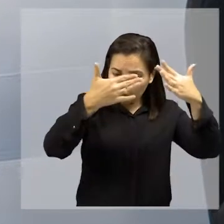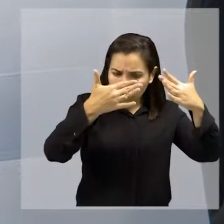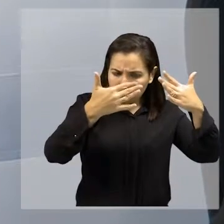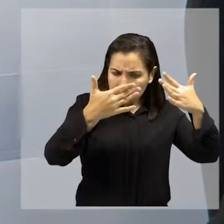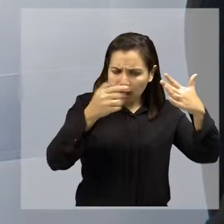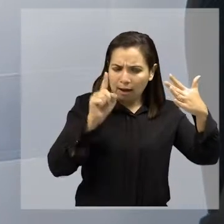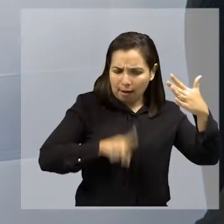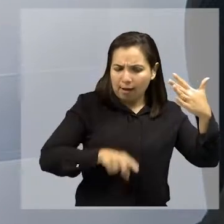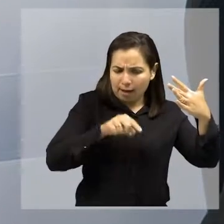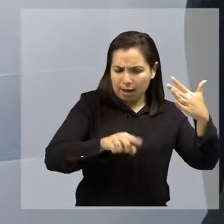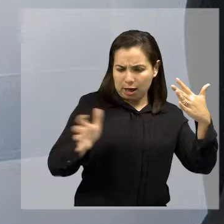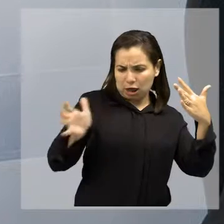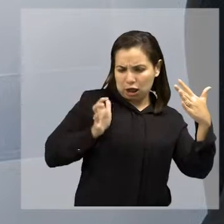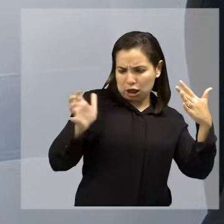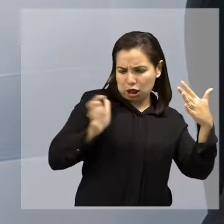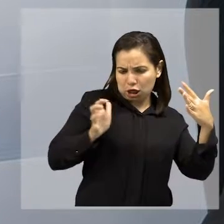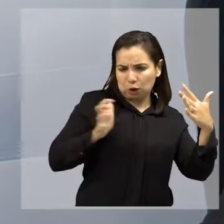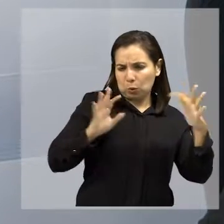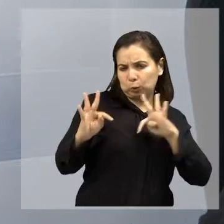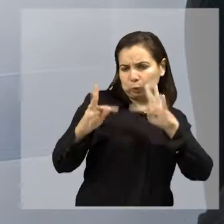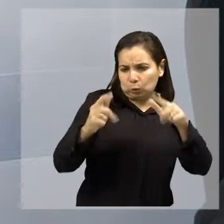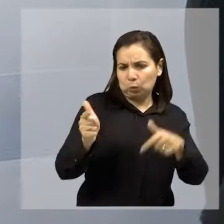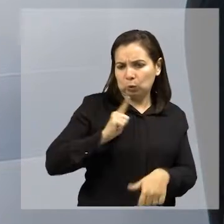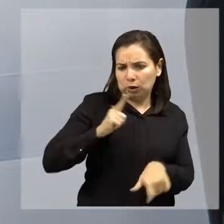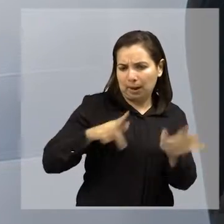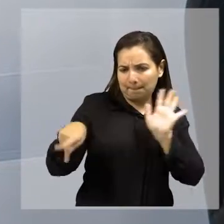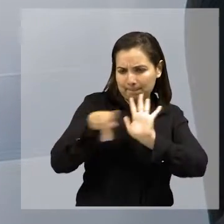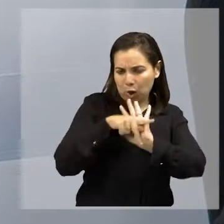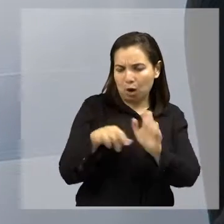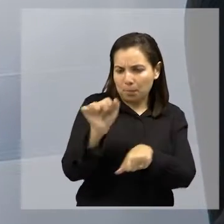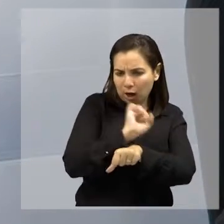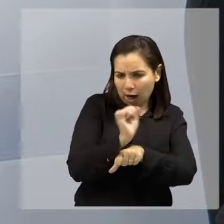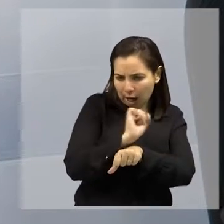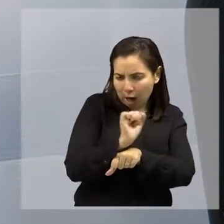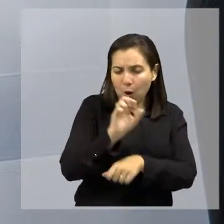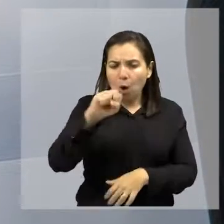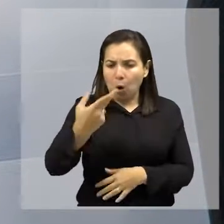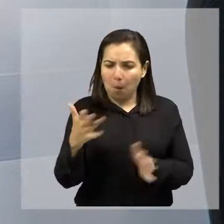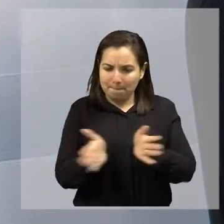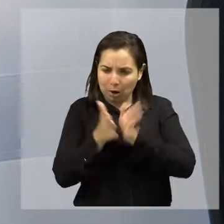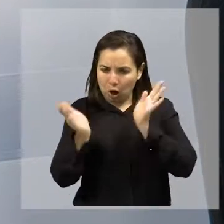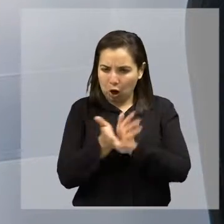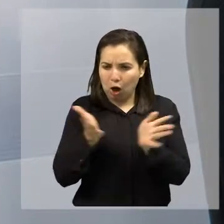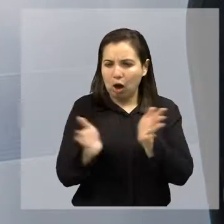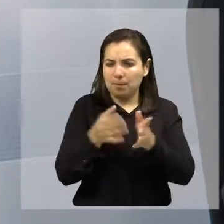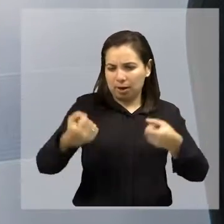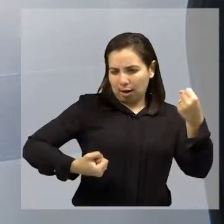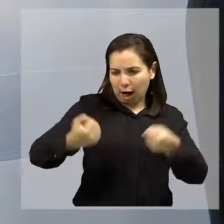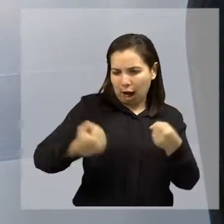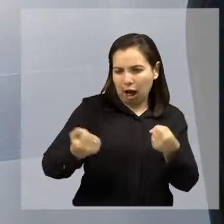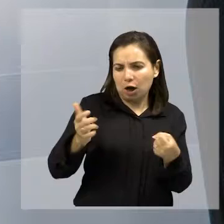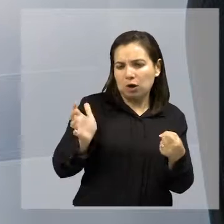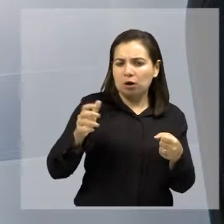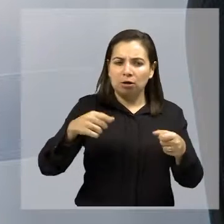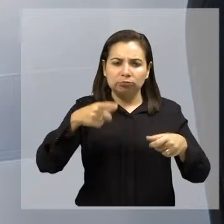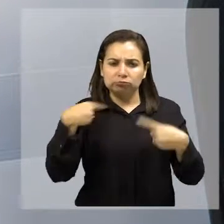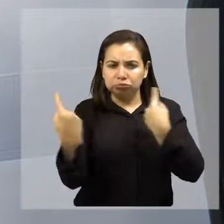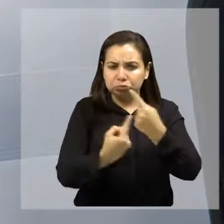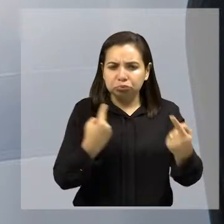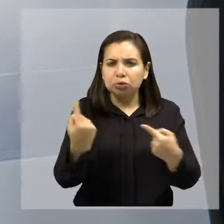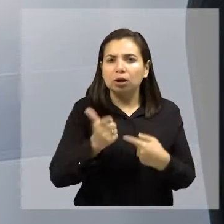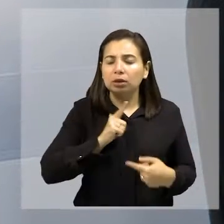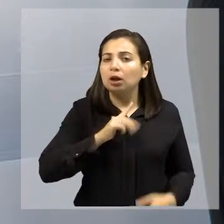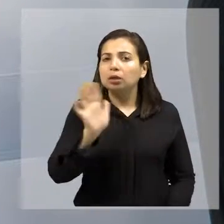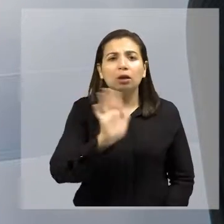é aquela em que os ricos andam de carro, em que os pobres andam de carro. A sociedade desenvolvida é aquela em que os ricos andam de transporte